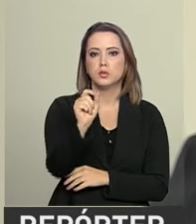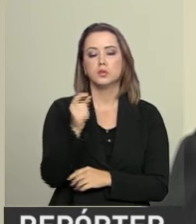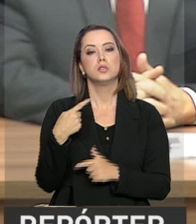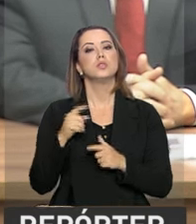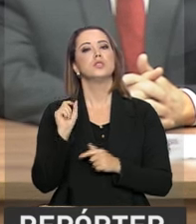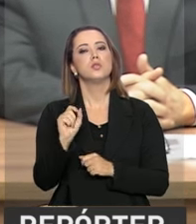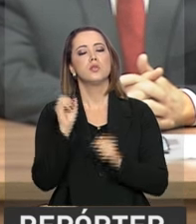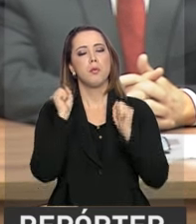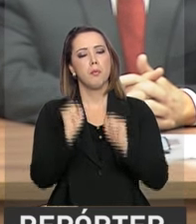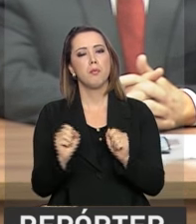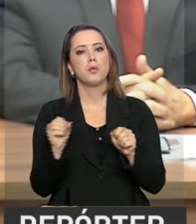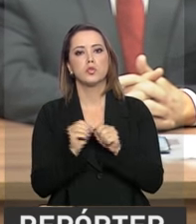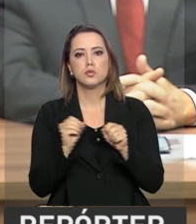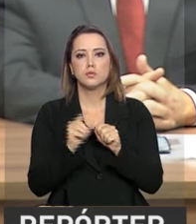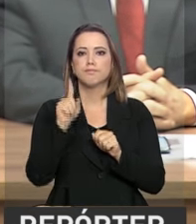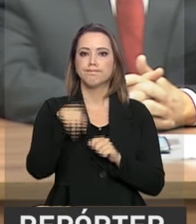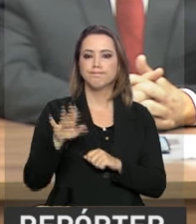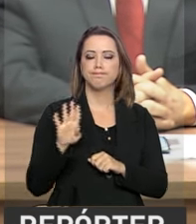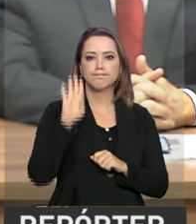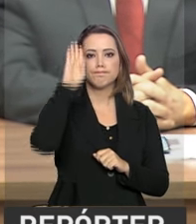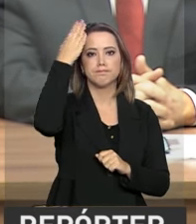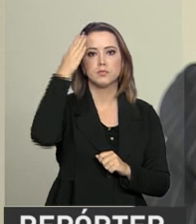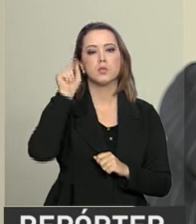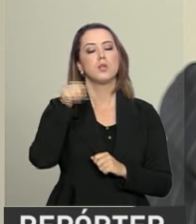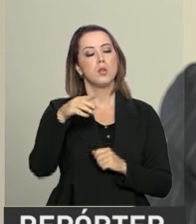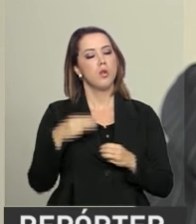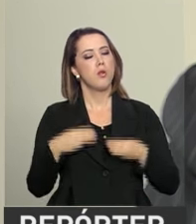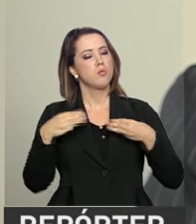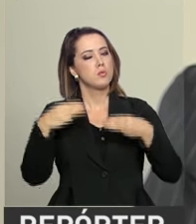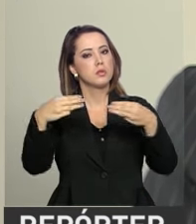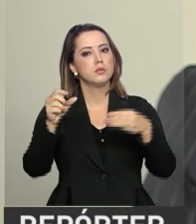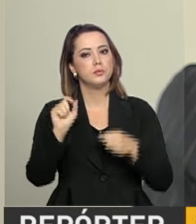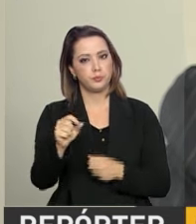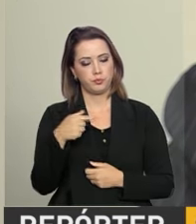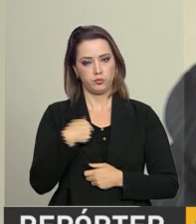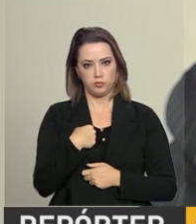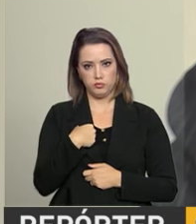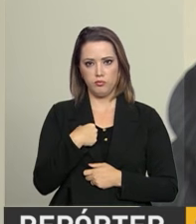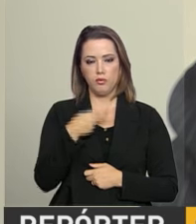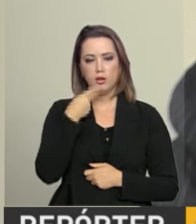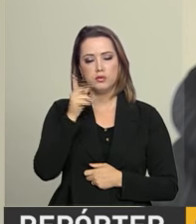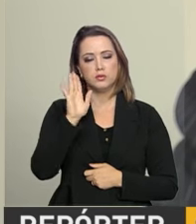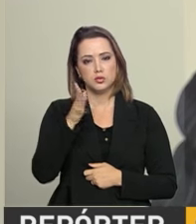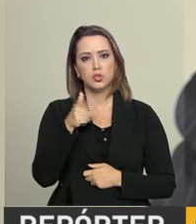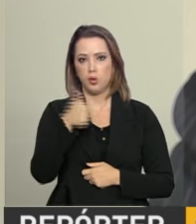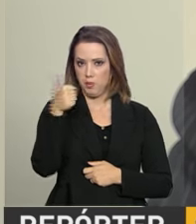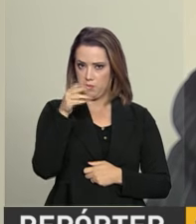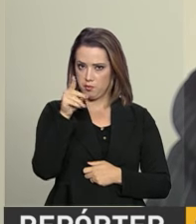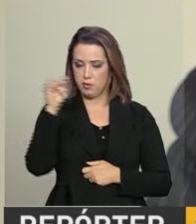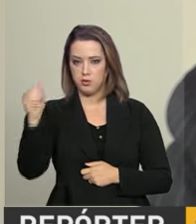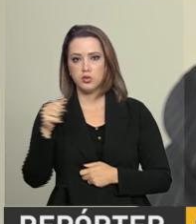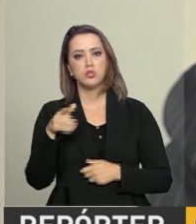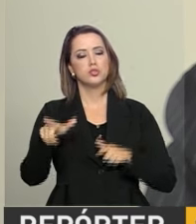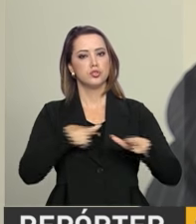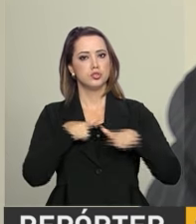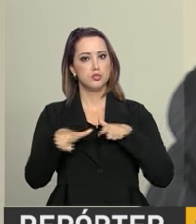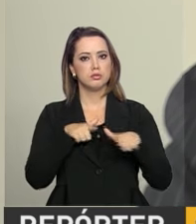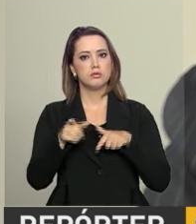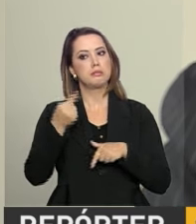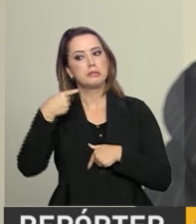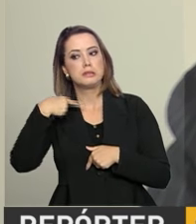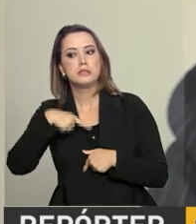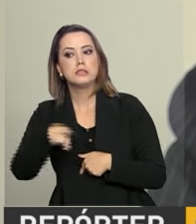do desastre são prioridade nas ações do ministério. Fiz questão de, no meu primeiro dia de trabalho, ir